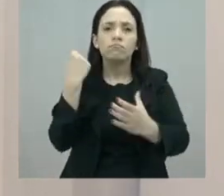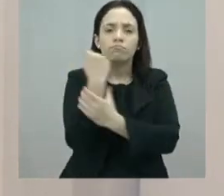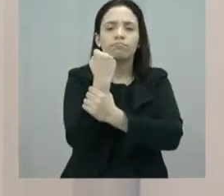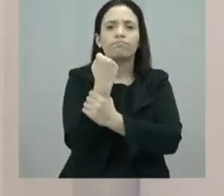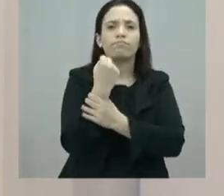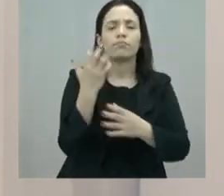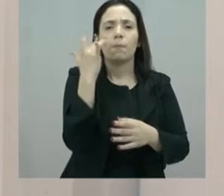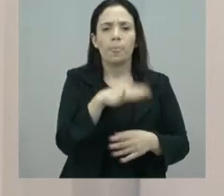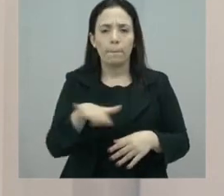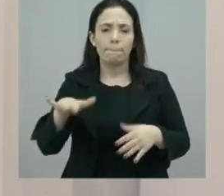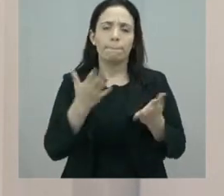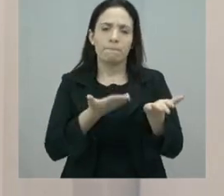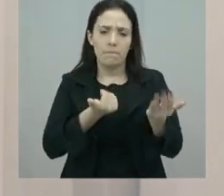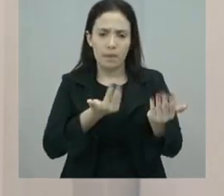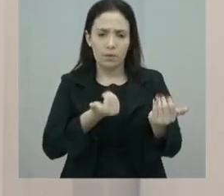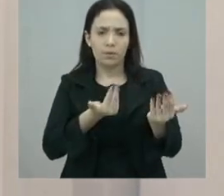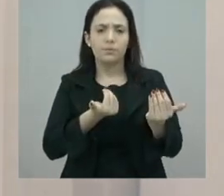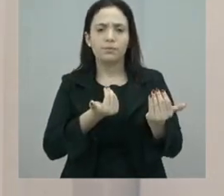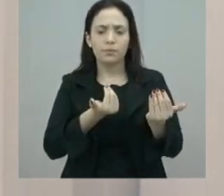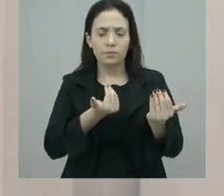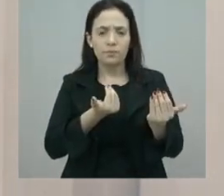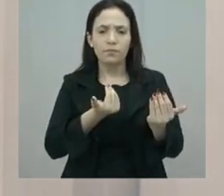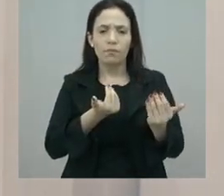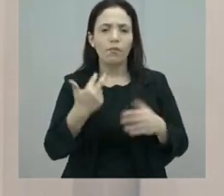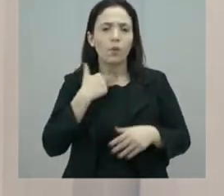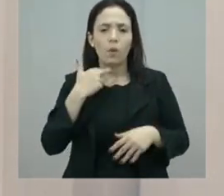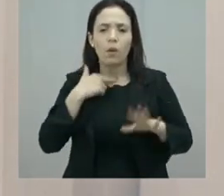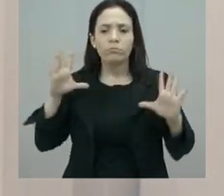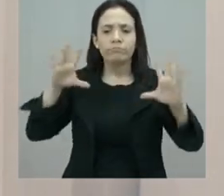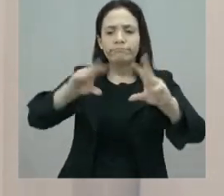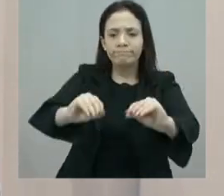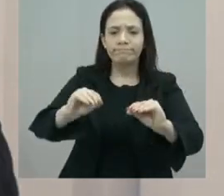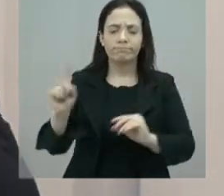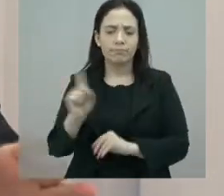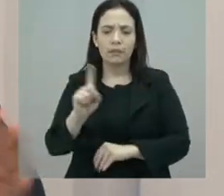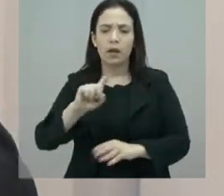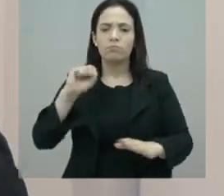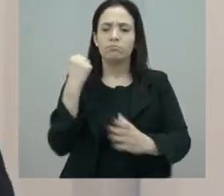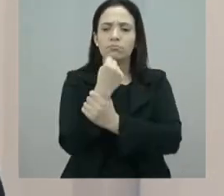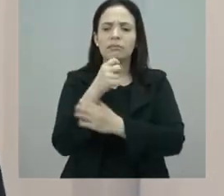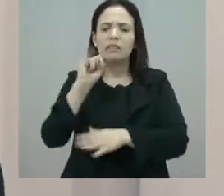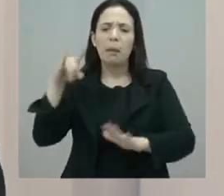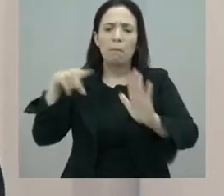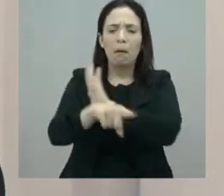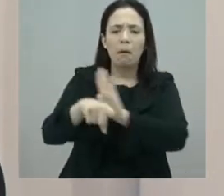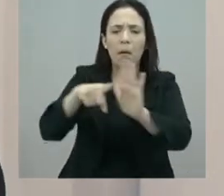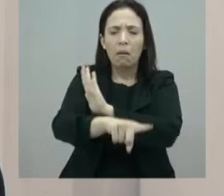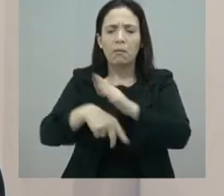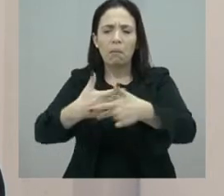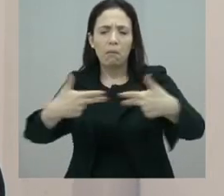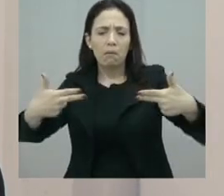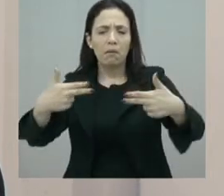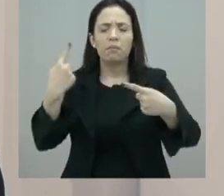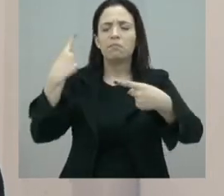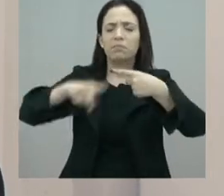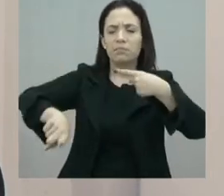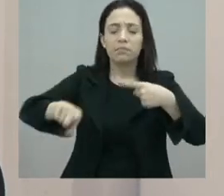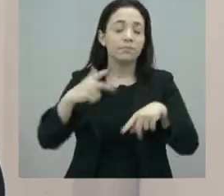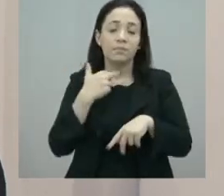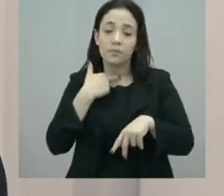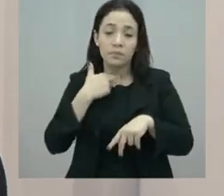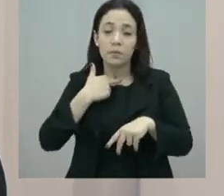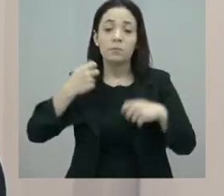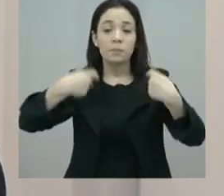criança, em torno do adolescente vítima, uma fita imaginária que a proteja de quaisquer perguntas inadequadas por